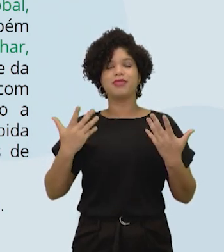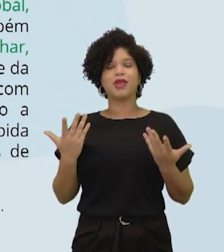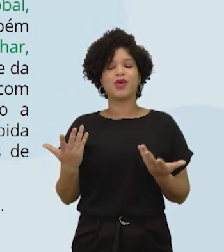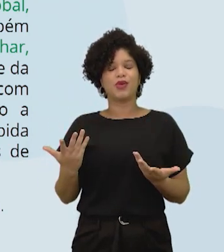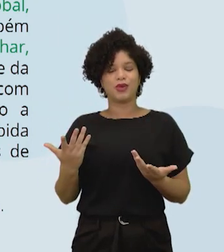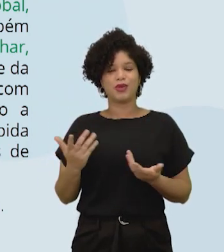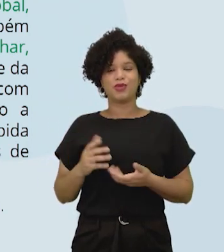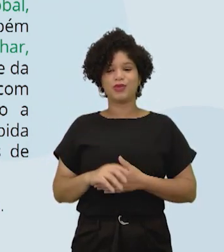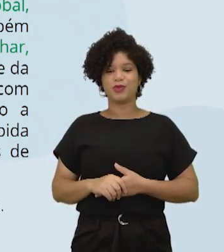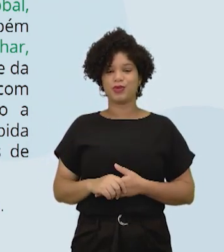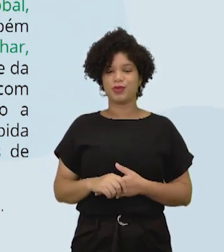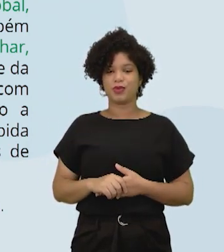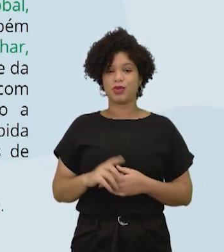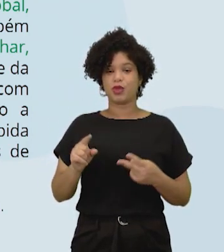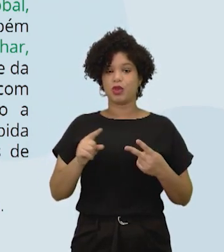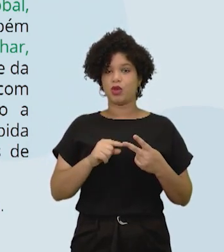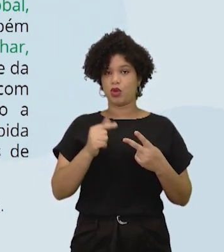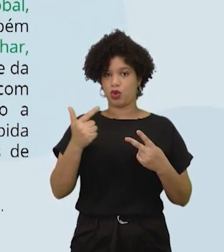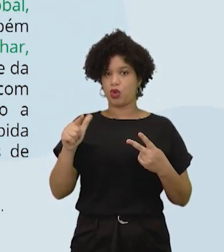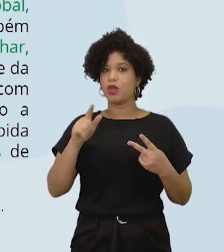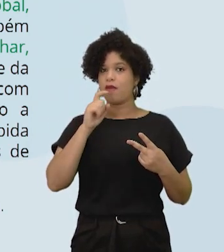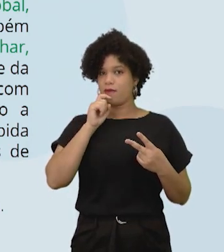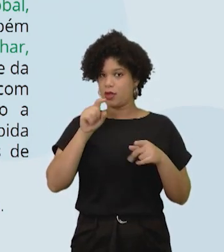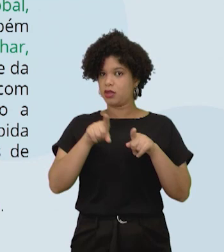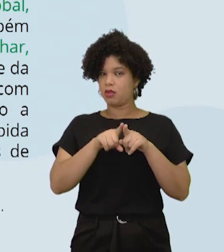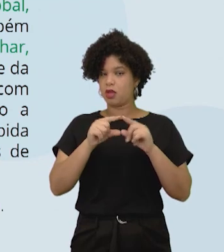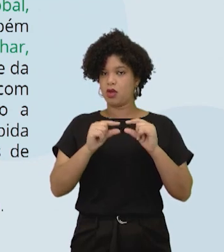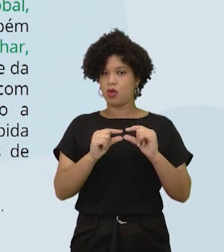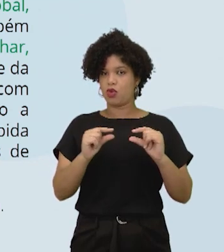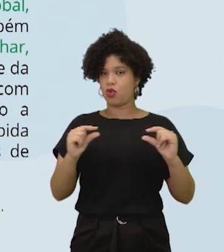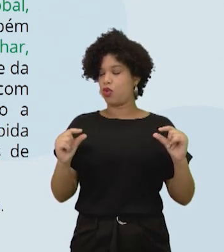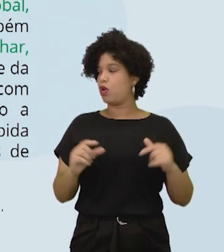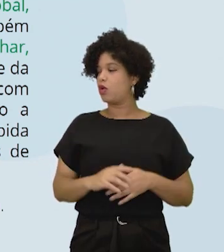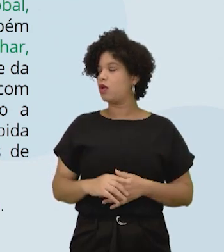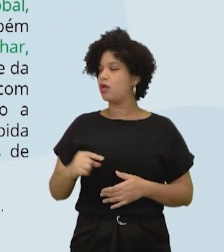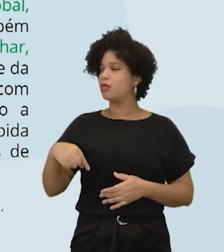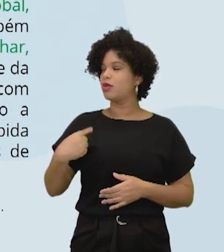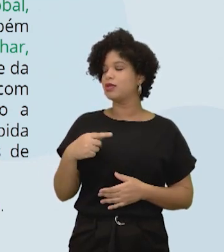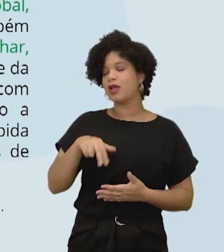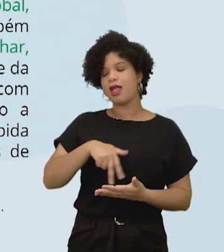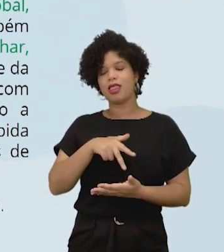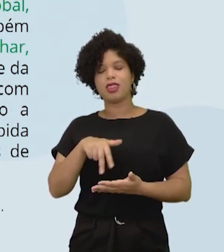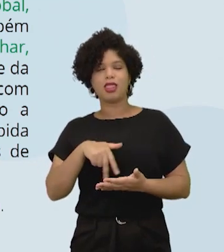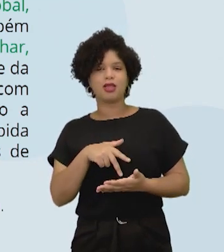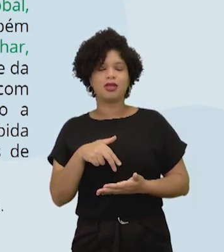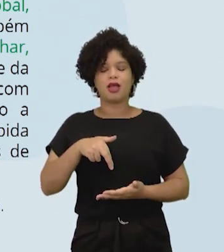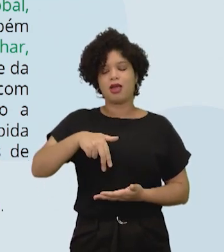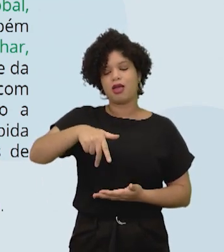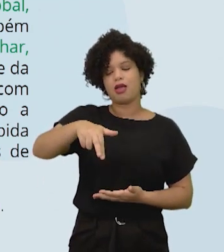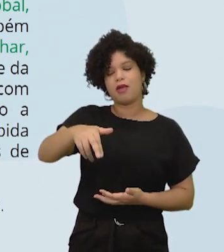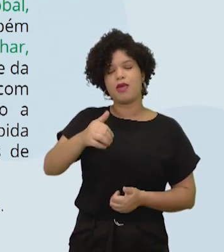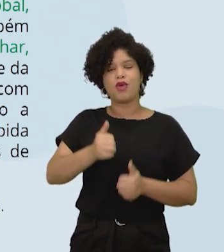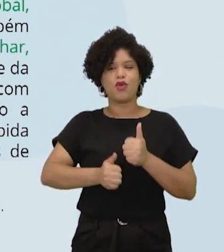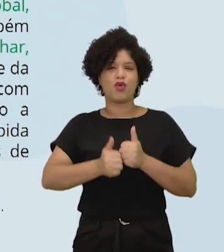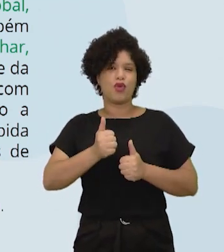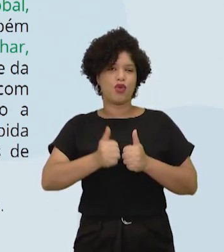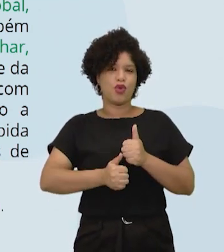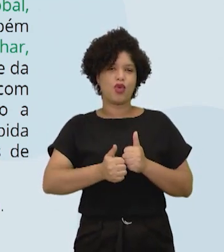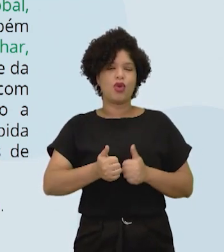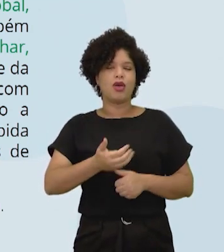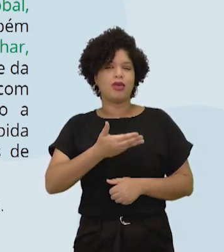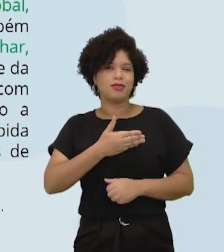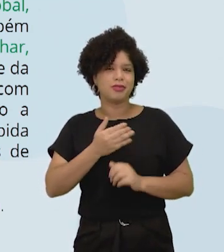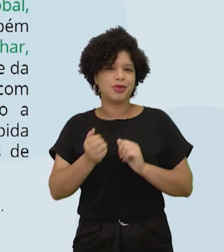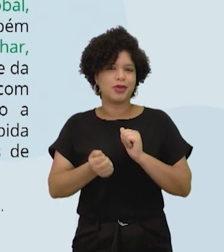um todo. Depois eu destaquei outra parte, a gente tem que caminhar, dançar e jogar bola com os amigos. Quando eu destaco